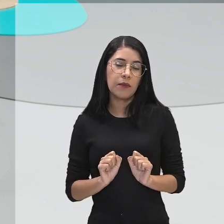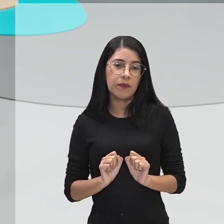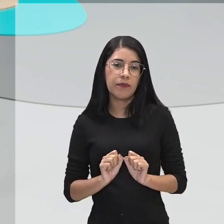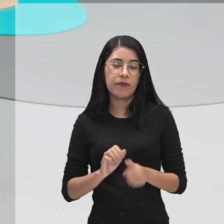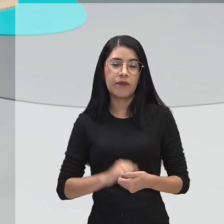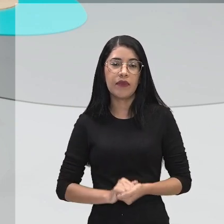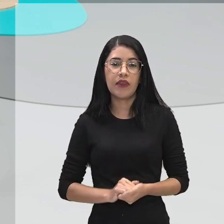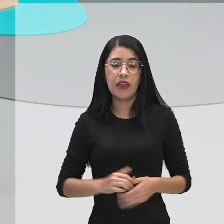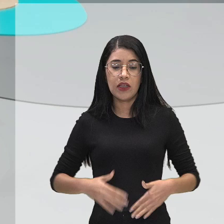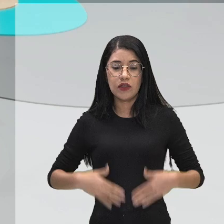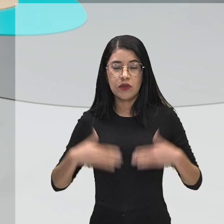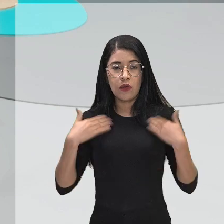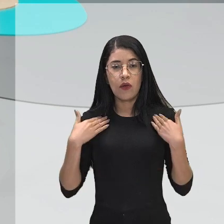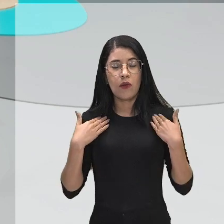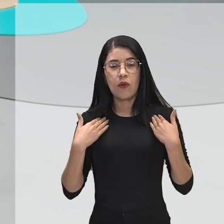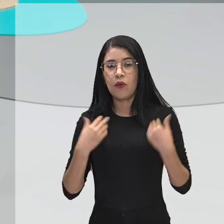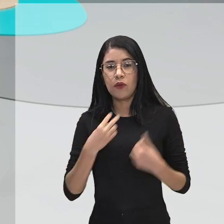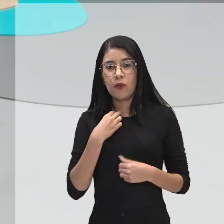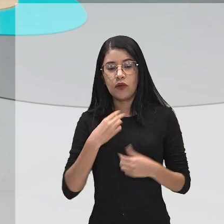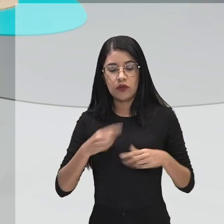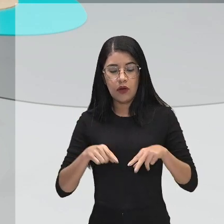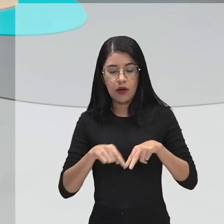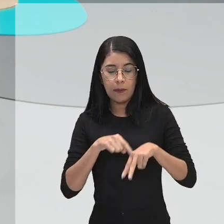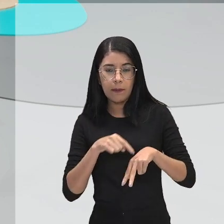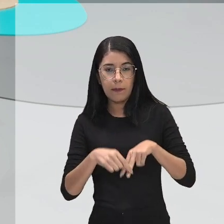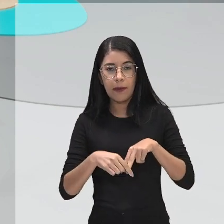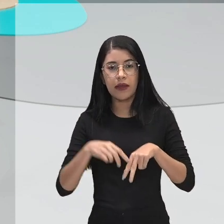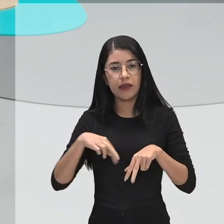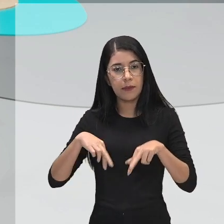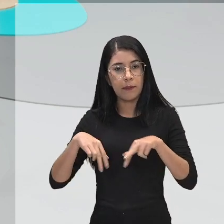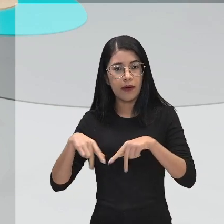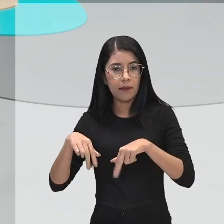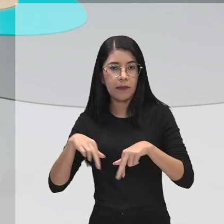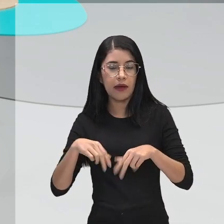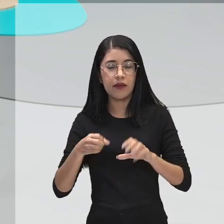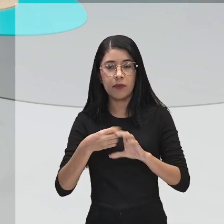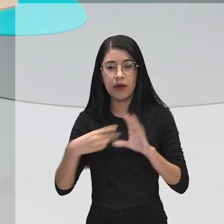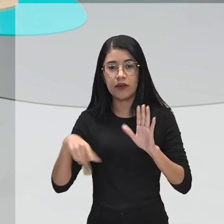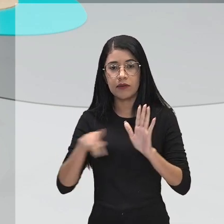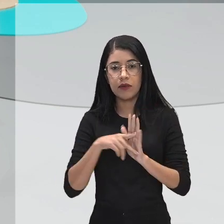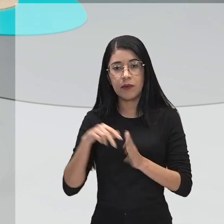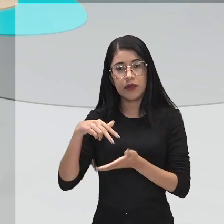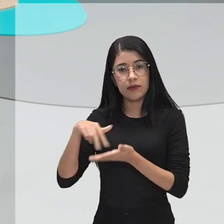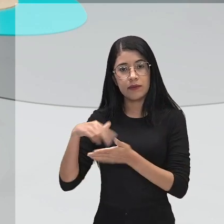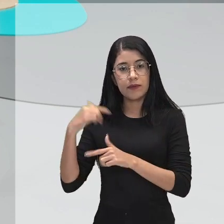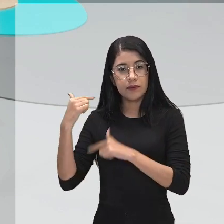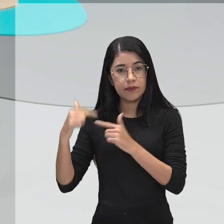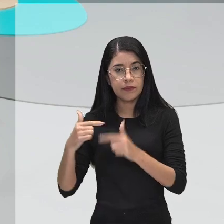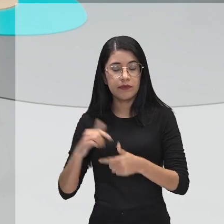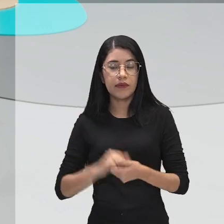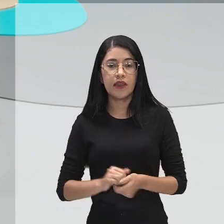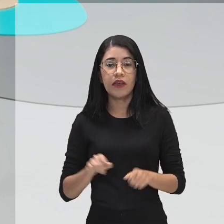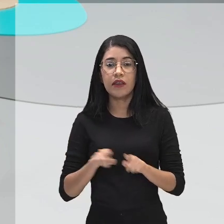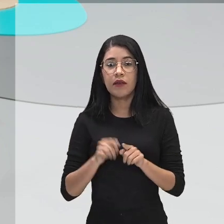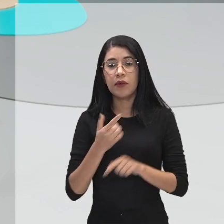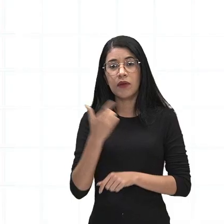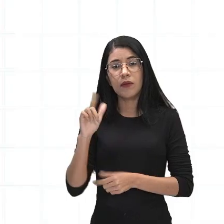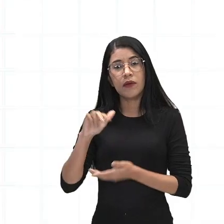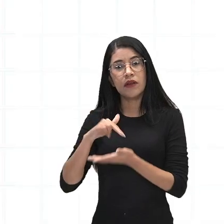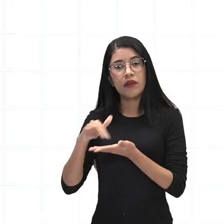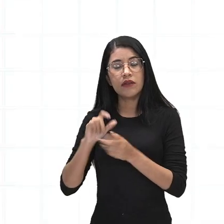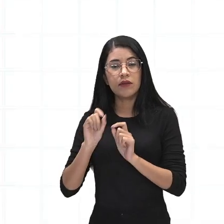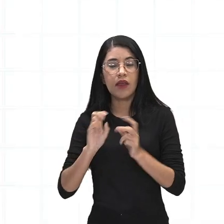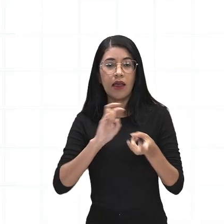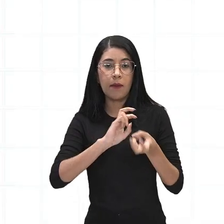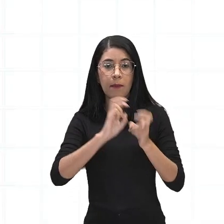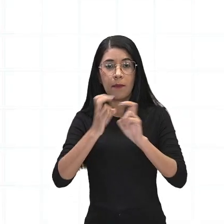movimento acontece nos membros inferiores. Então, essa é uma característica dessa dança. E temos uma outra também, que é a capoeira.